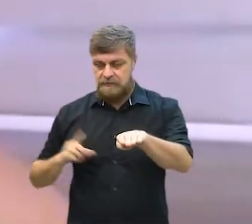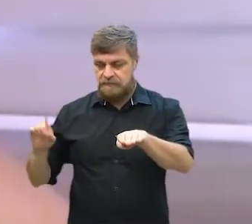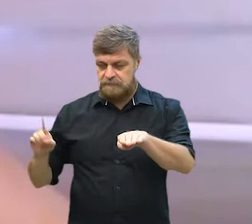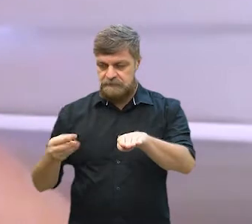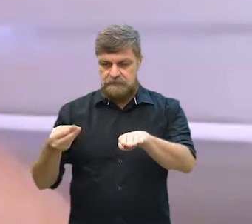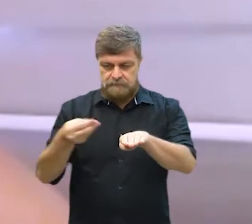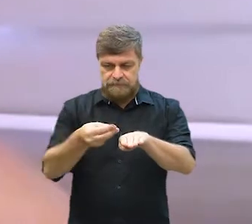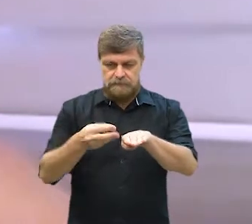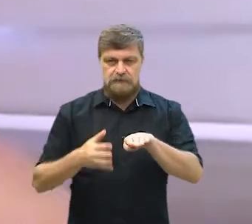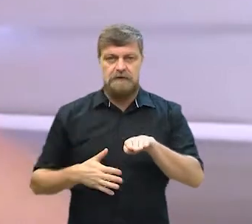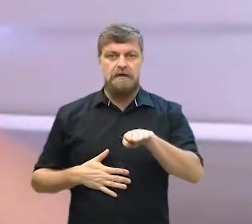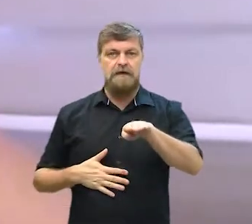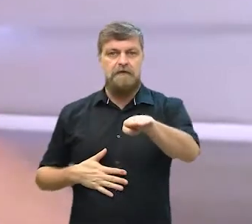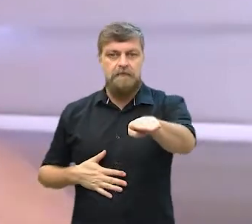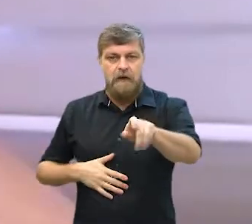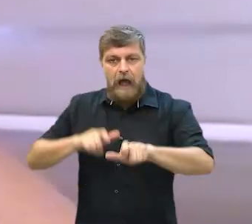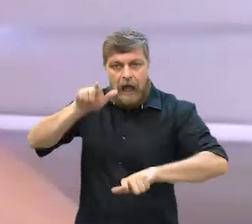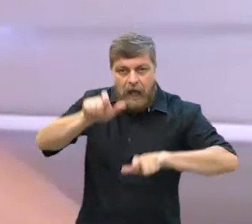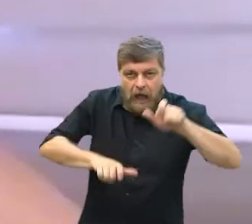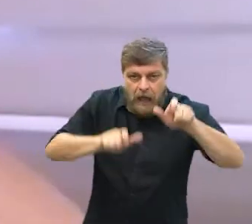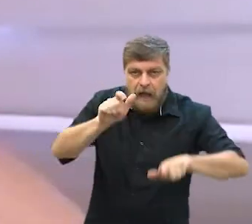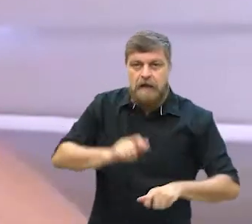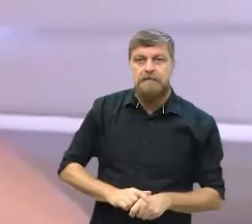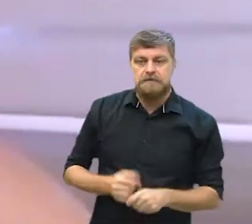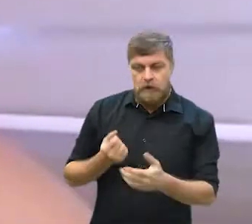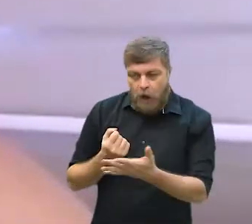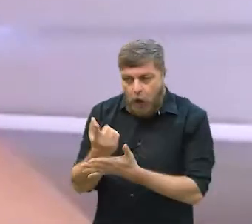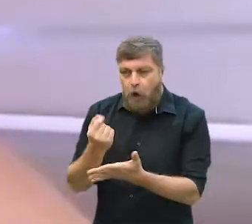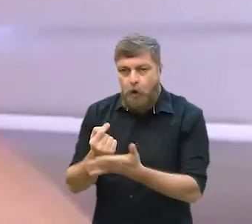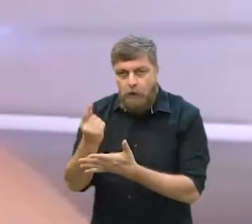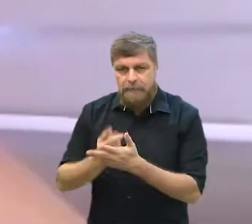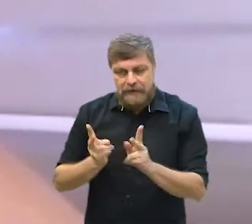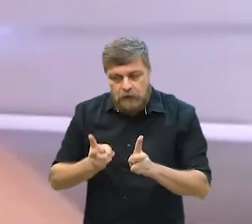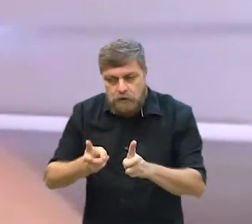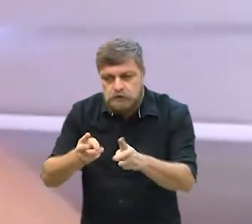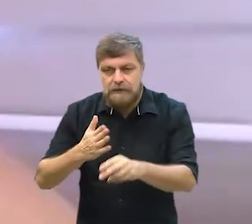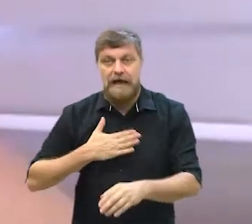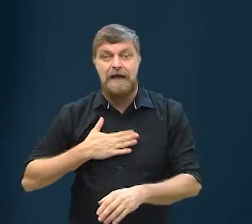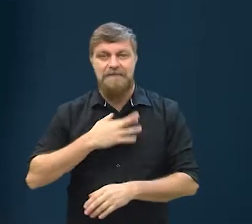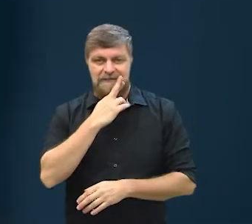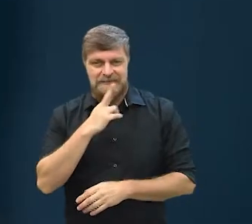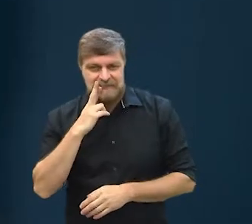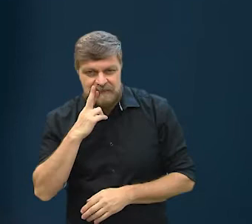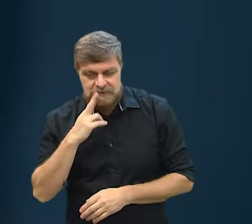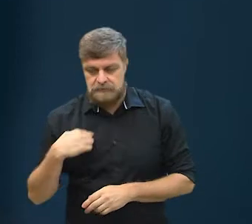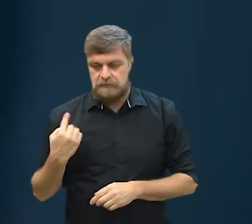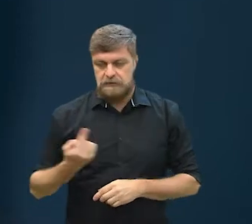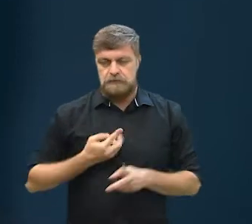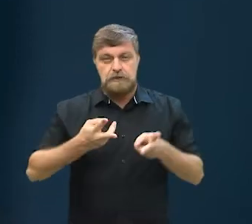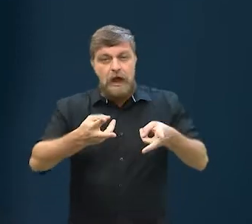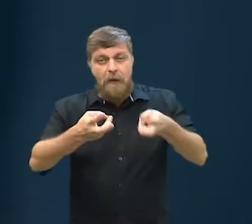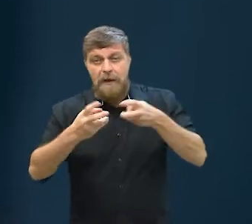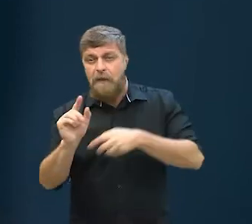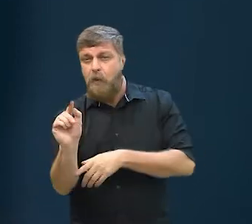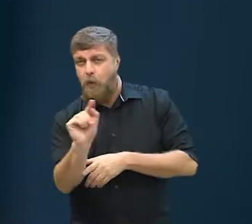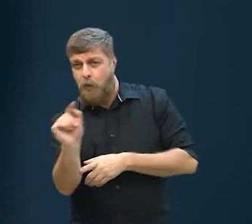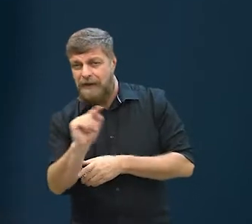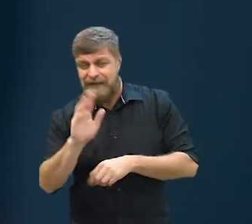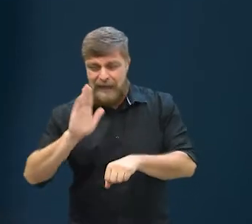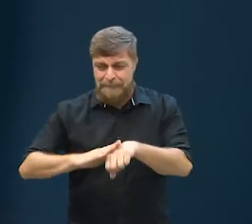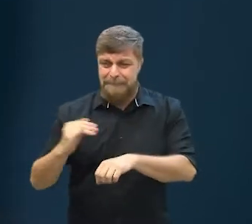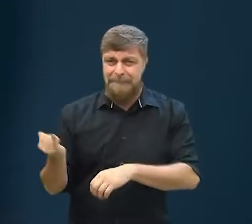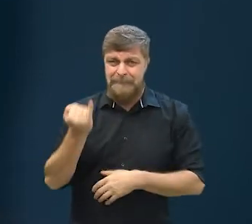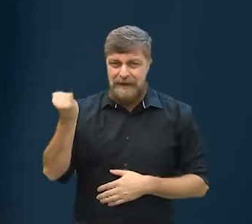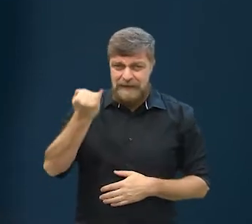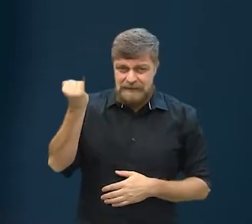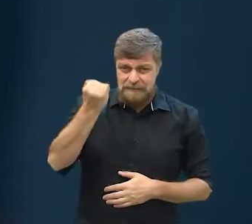para retirada, para as pessoas continuarem consumindo no meu restaurante. Então, naquele momento, a gente percebeu que era